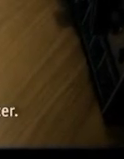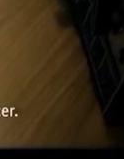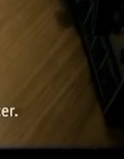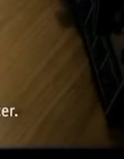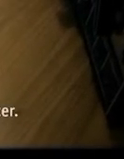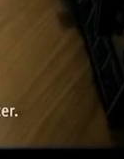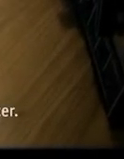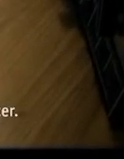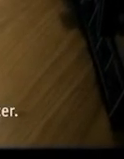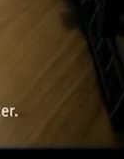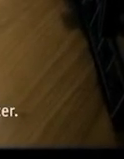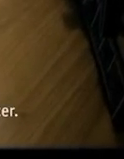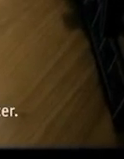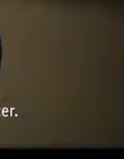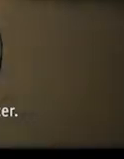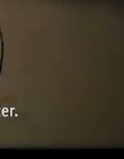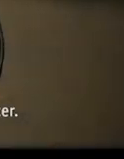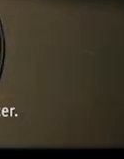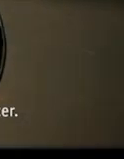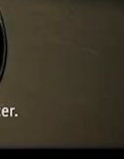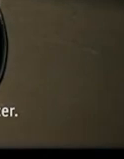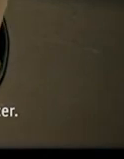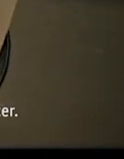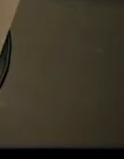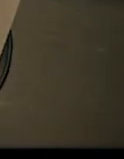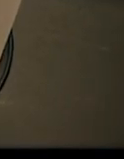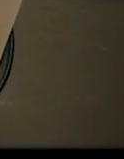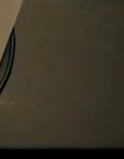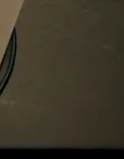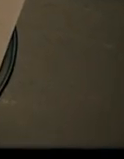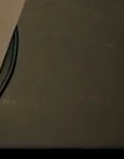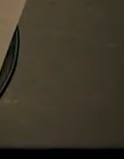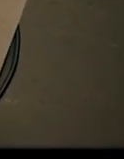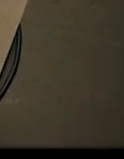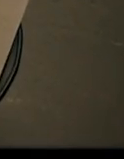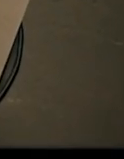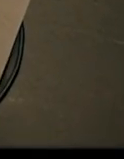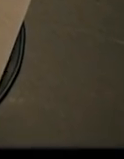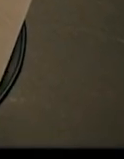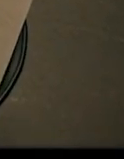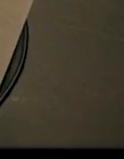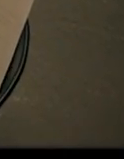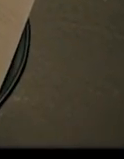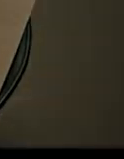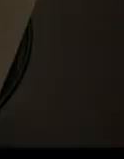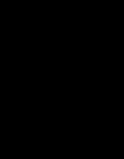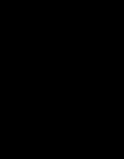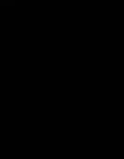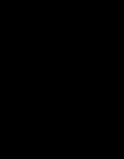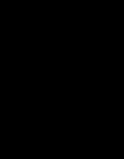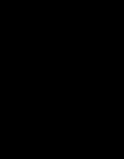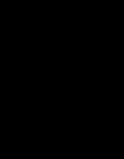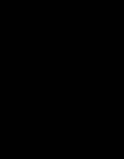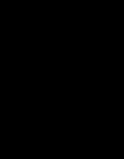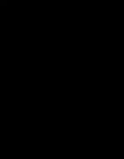pnmdigital.mpf.mp.br. Acesse, pesquise e não deixe a história desaparecer, muito menos se repetir.